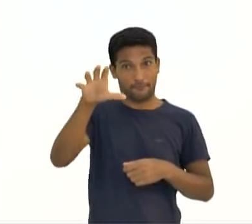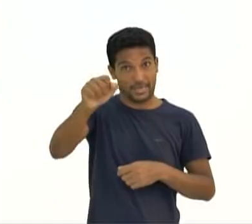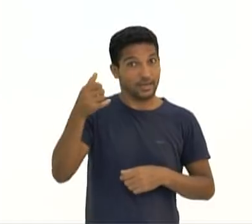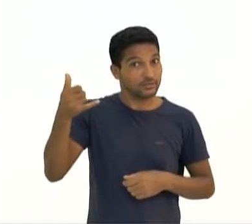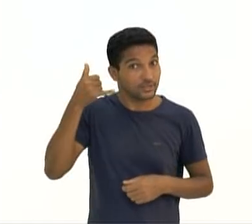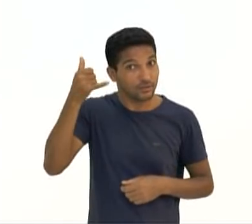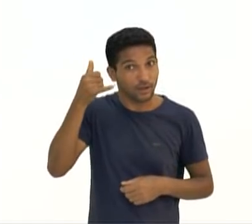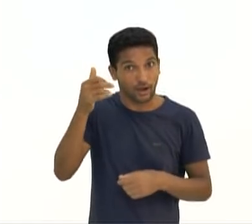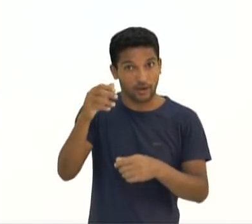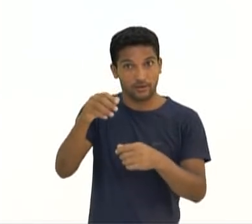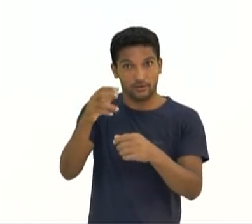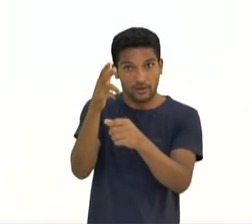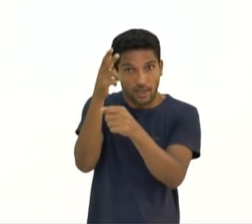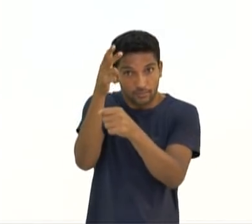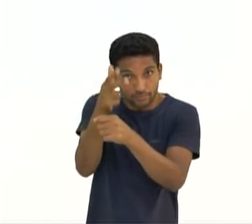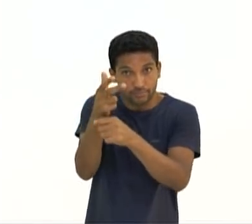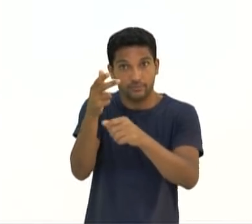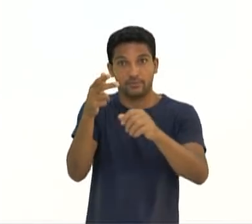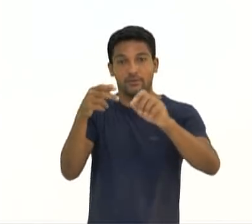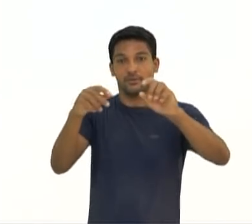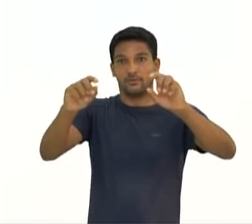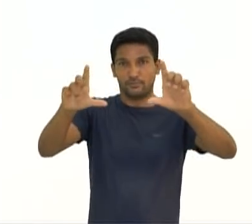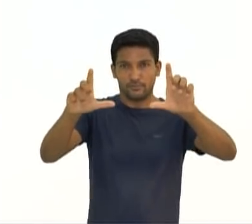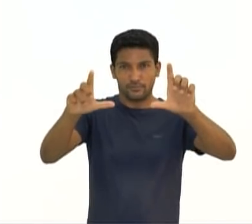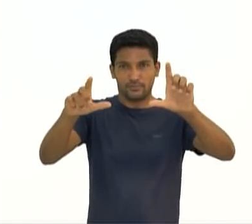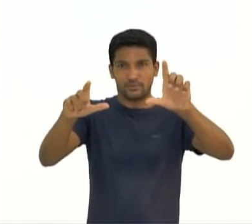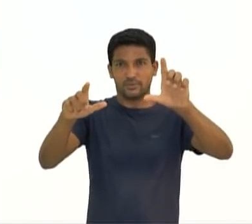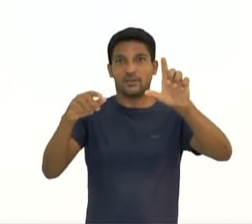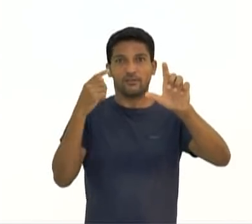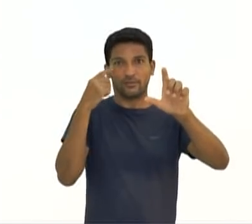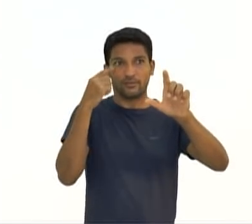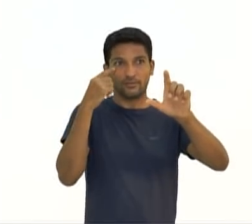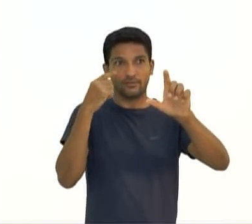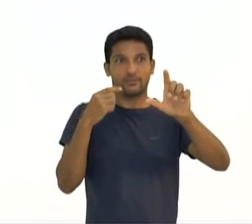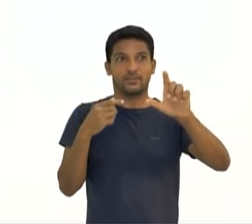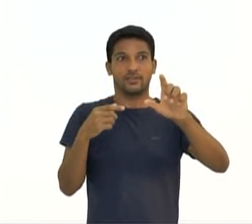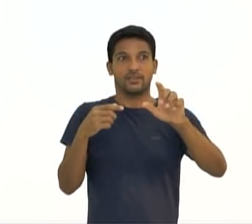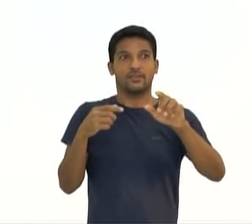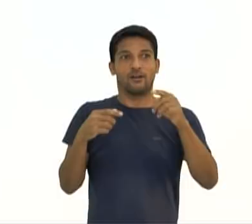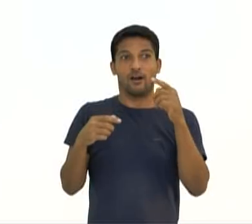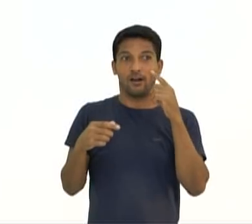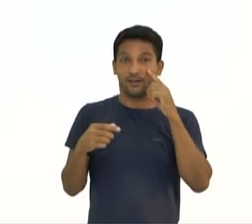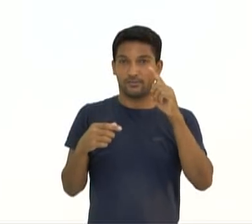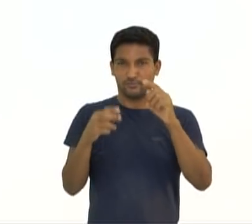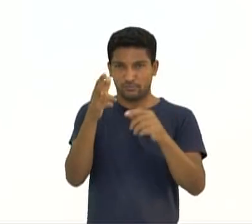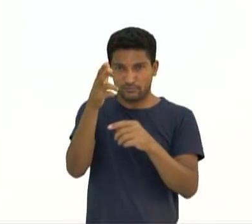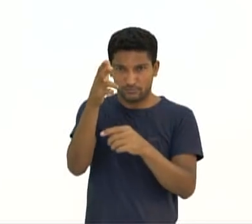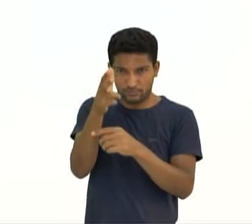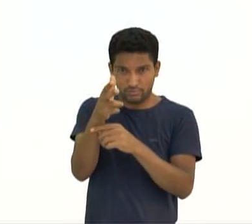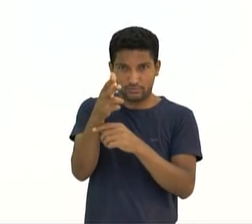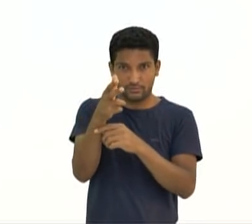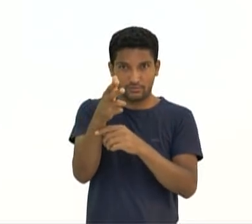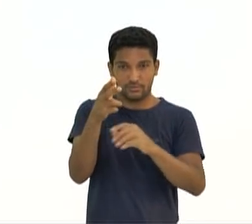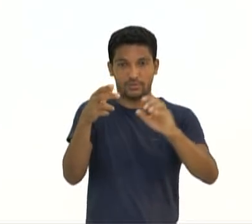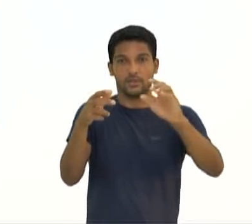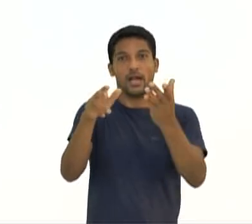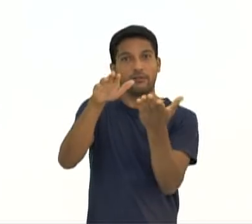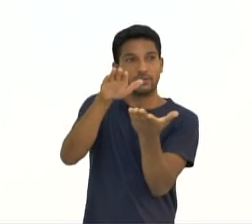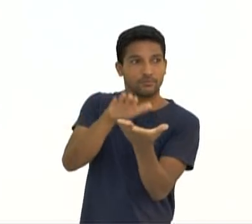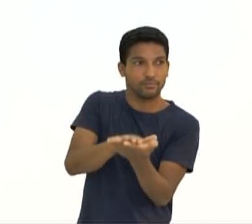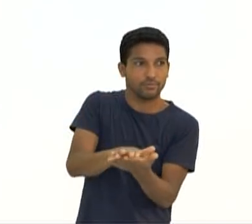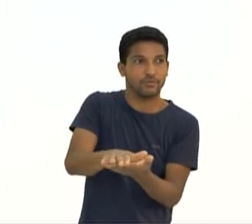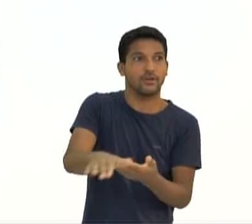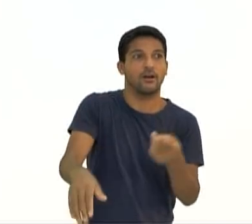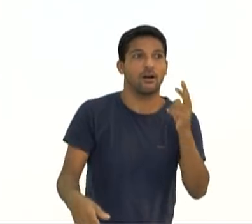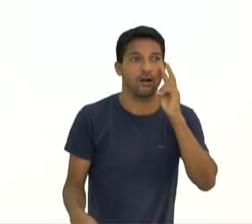câmera do seu celular para o QR Code, né? É muito moderno, velho. O negócio fica louco aqui. Aponta para o seu celular e você imprime, ó.